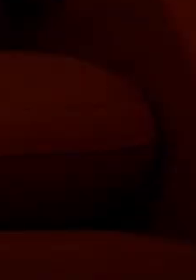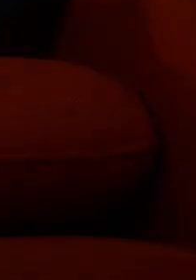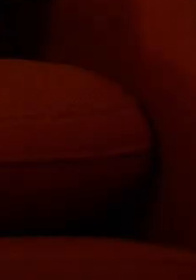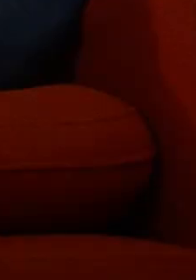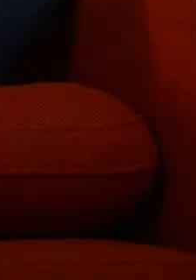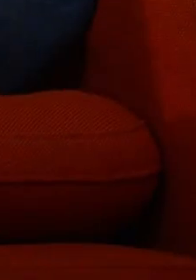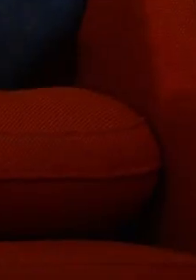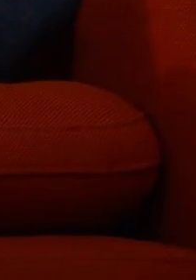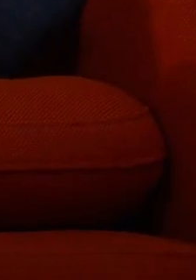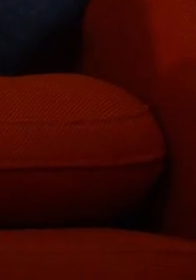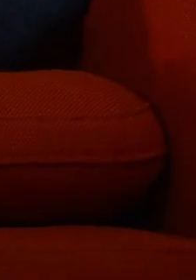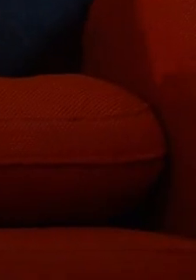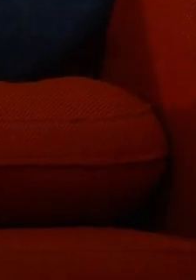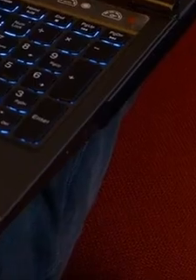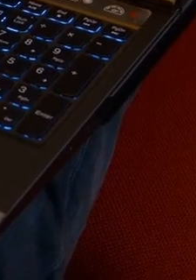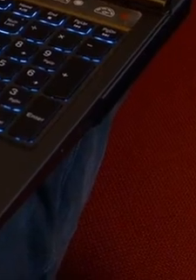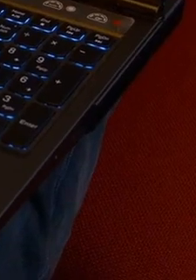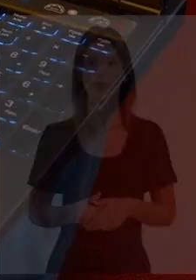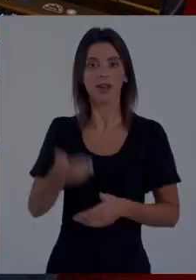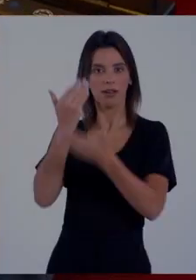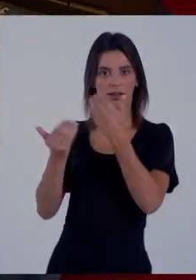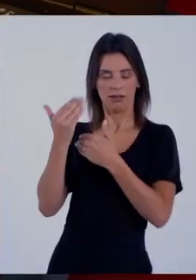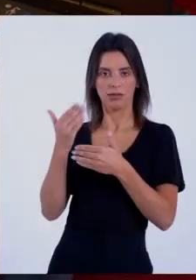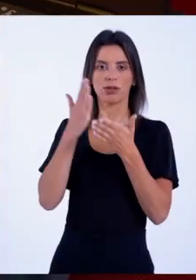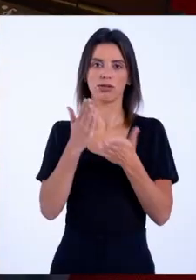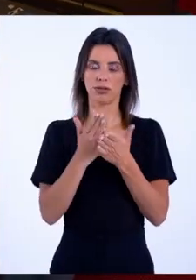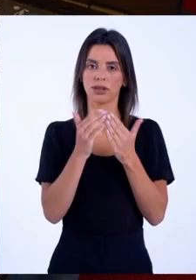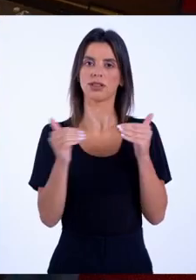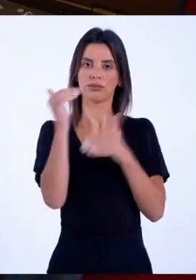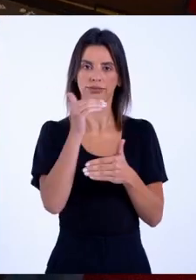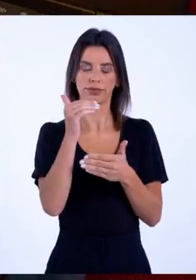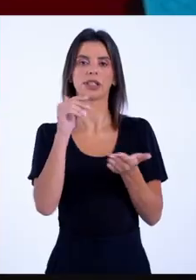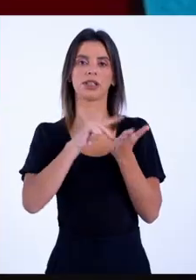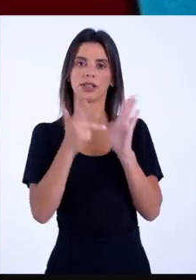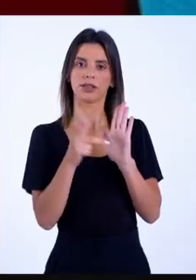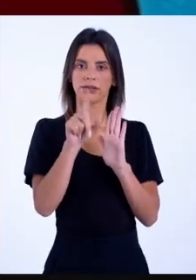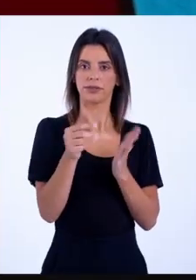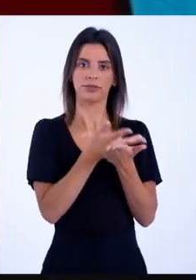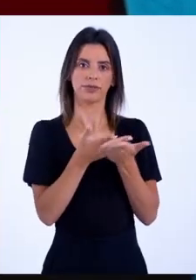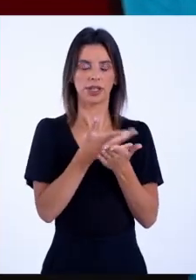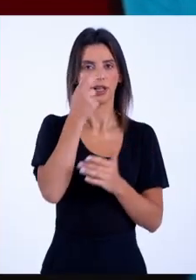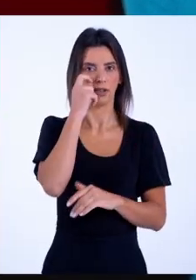Há algum tempo, a Escola Superior de Tecnologia e Gestão de Viseu tem despertado o meu interesse.